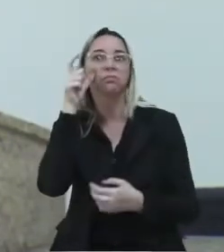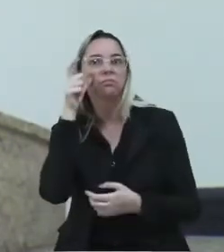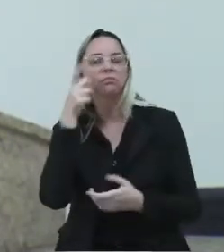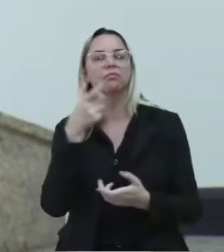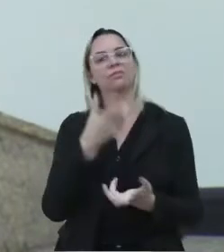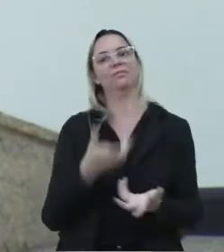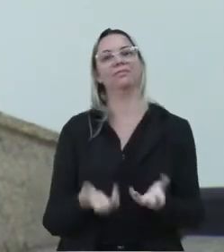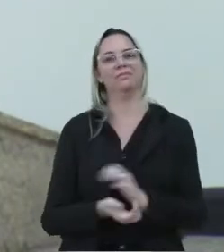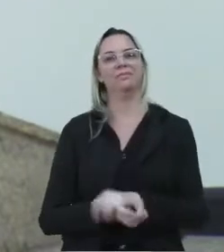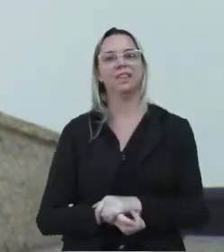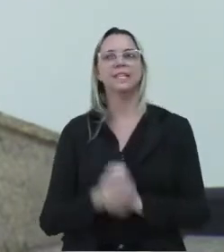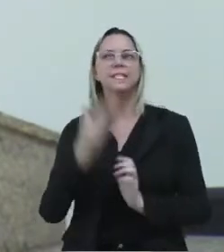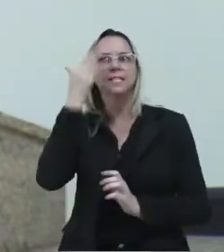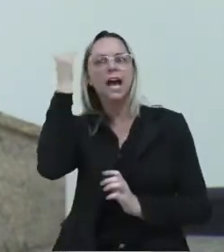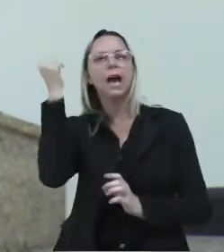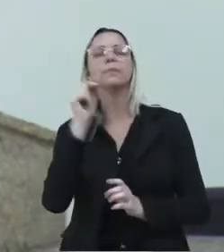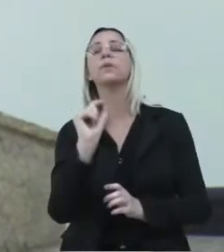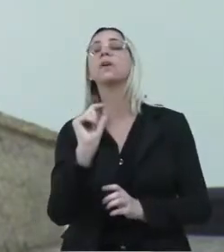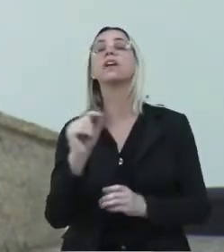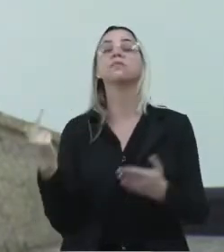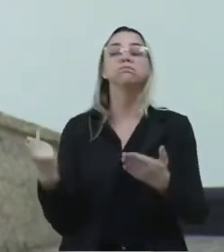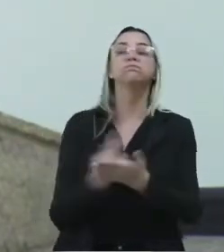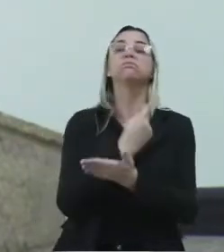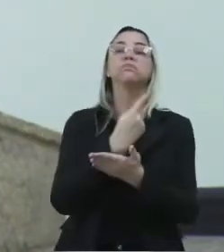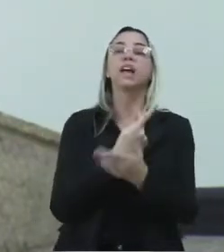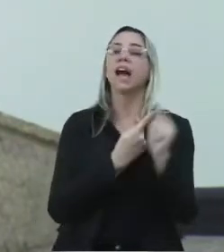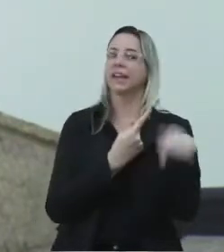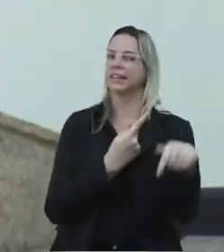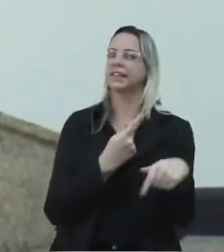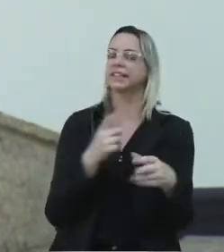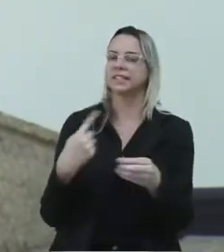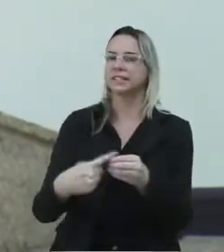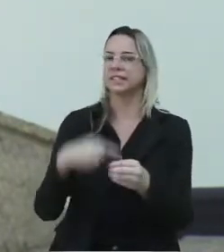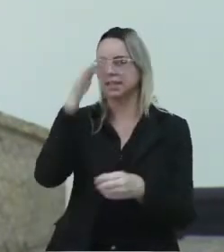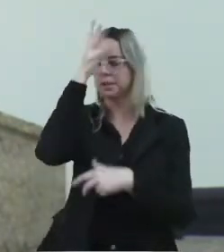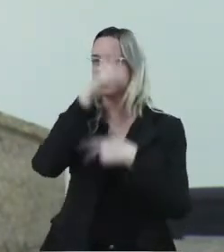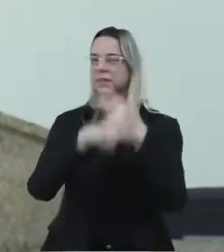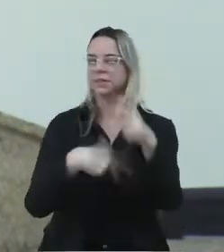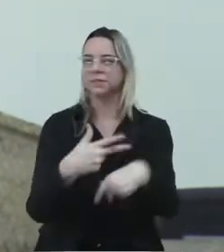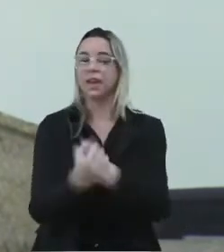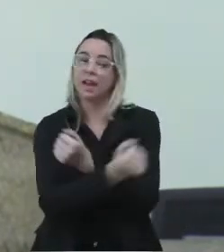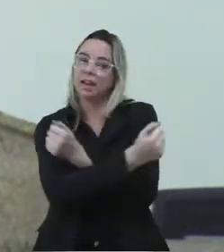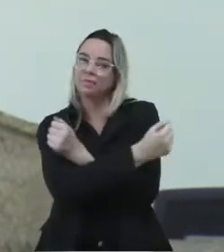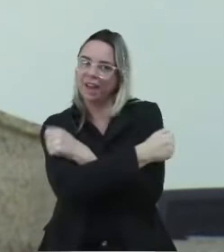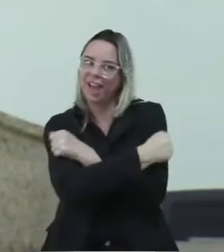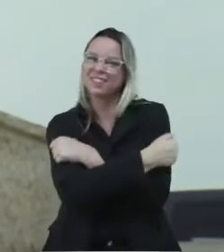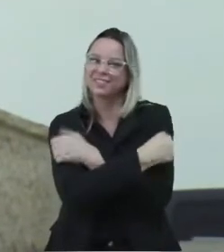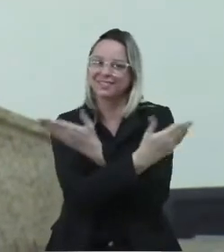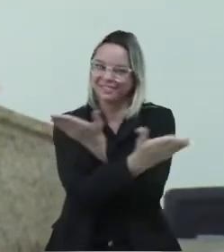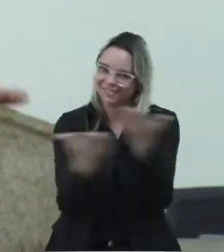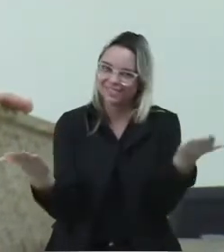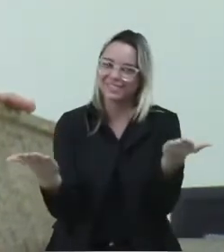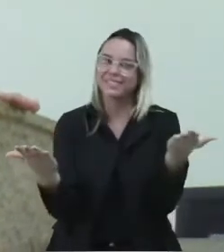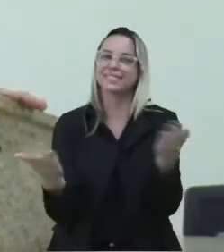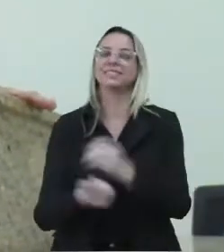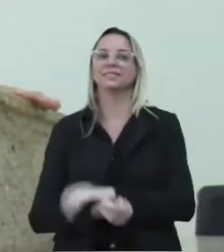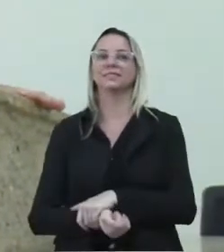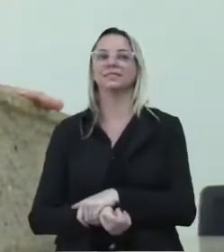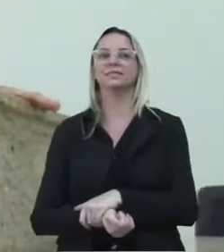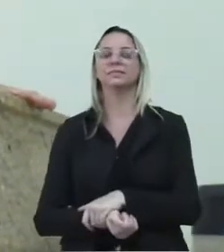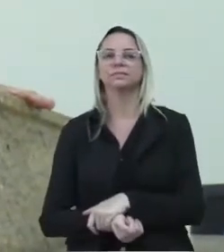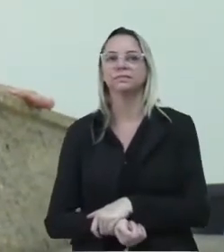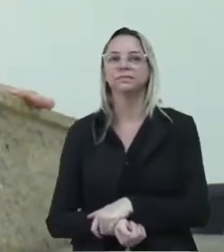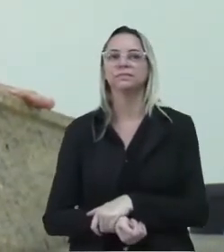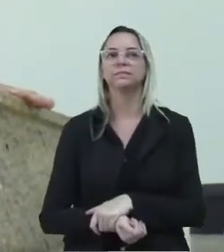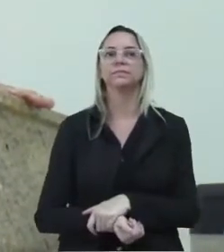né, do que acontece no nosso município, né? Então, um abraço a todos vocês, né? Quero mandar um abraço